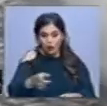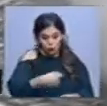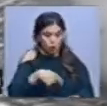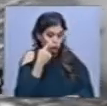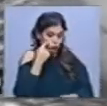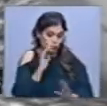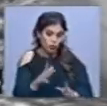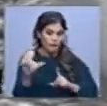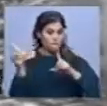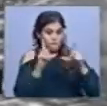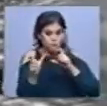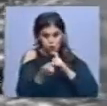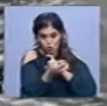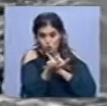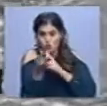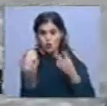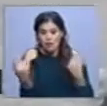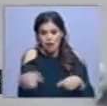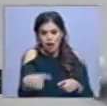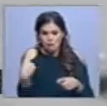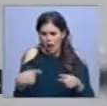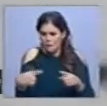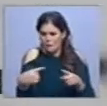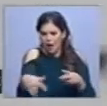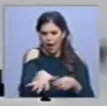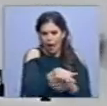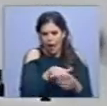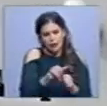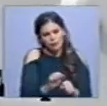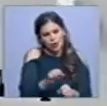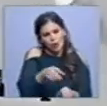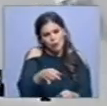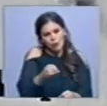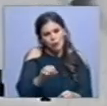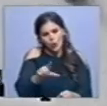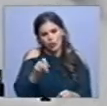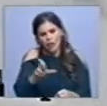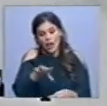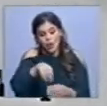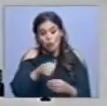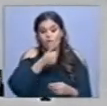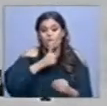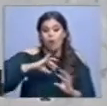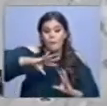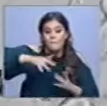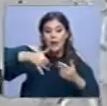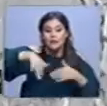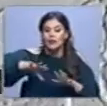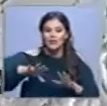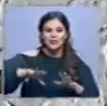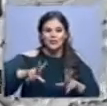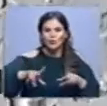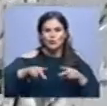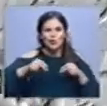são fotografadas quase diariamente essas zonas polares de Marte. Mas nunca tivemos propriamente a